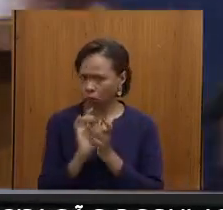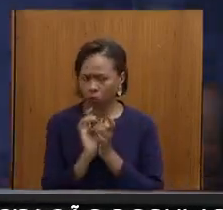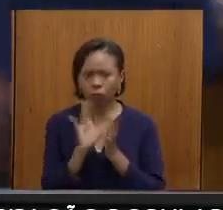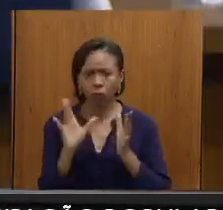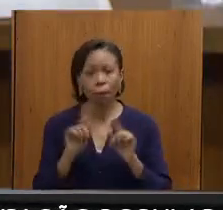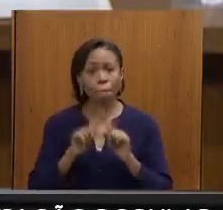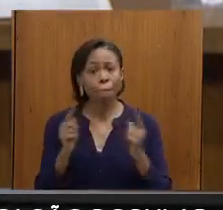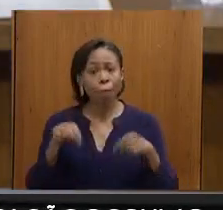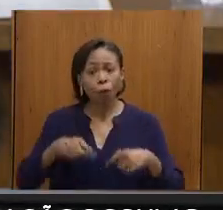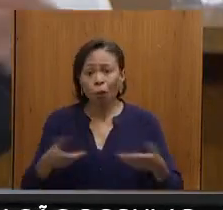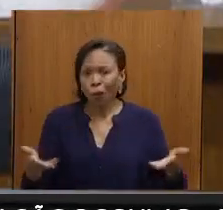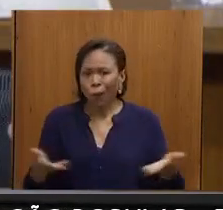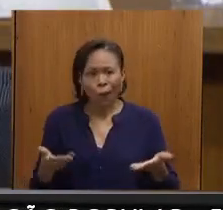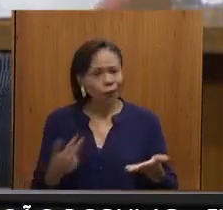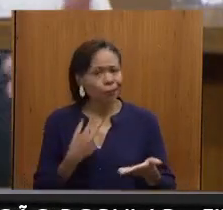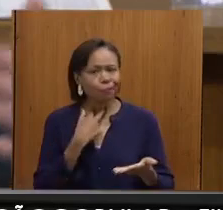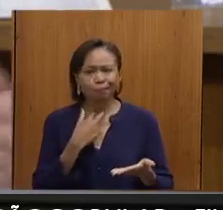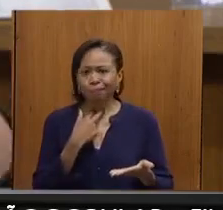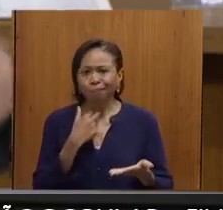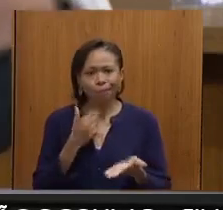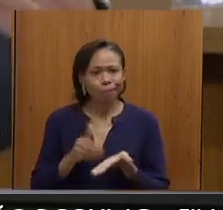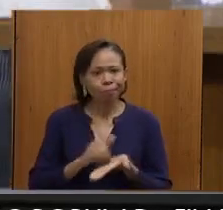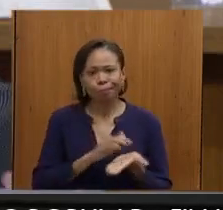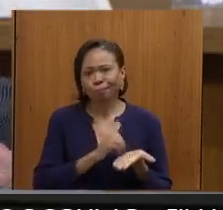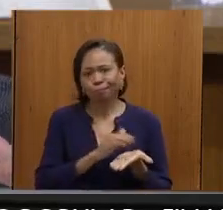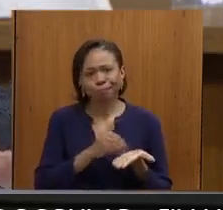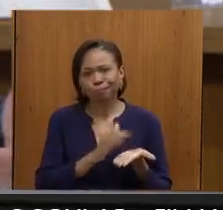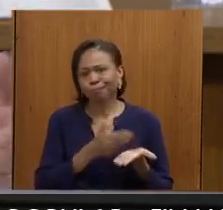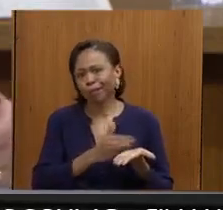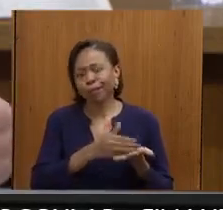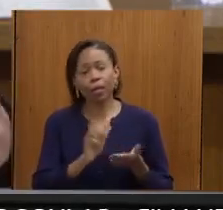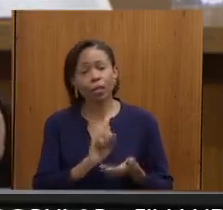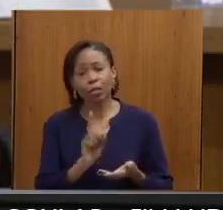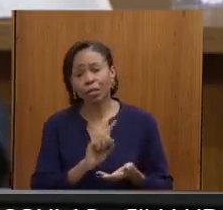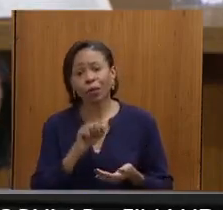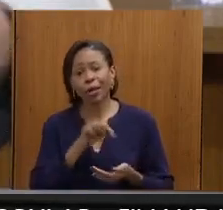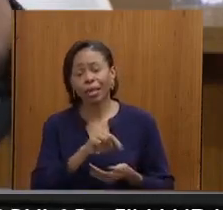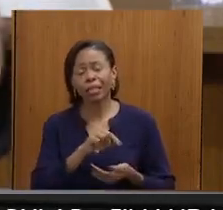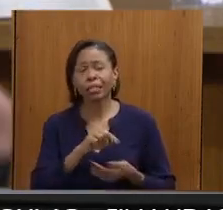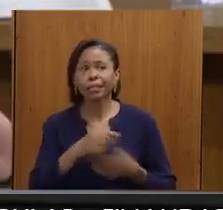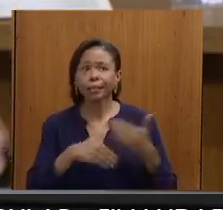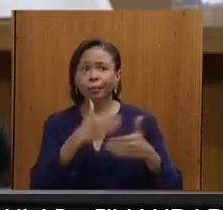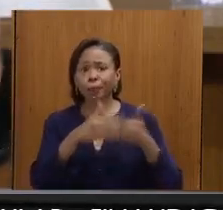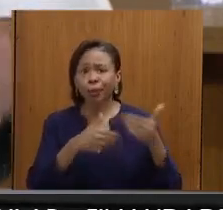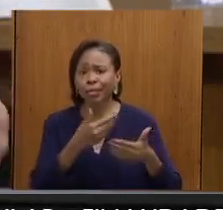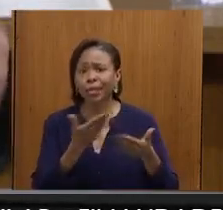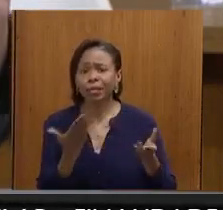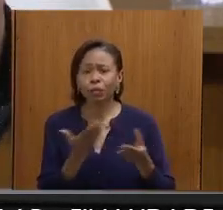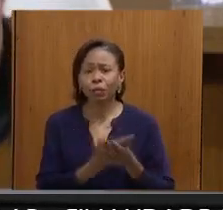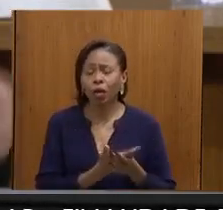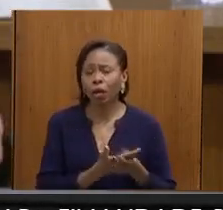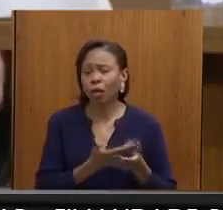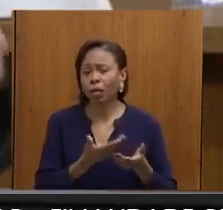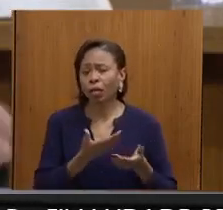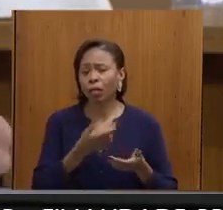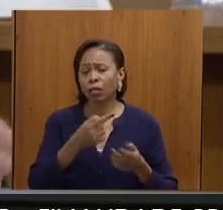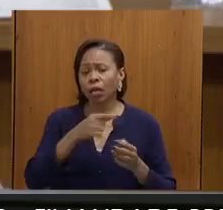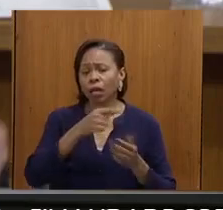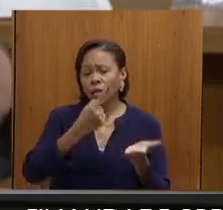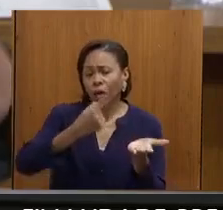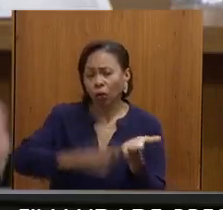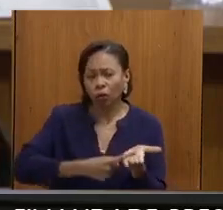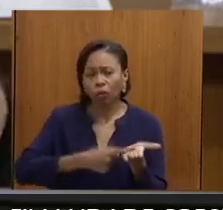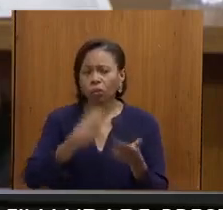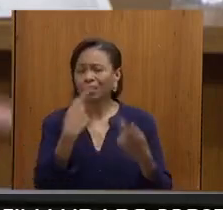mas hoje nós não podemos estartar este processo, nós não podemos liderar este processo, é um processo que fica a cargo deles